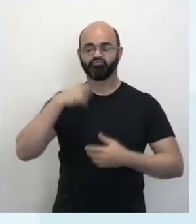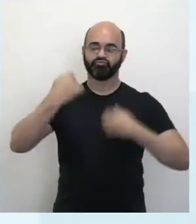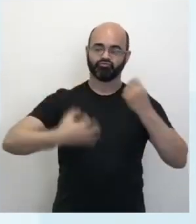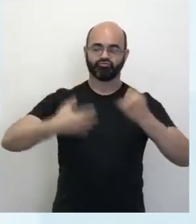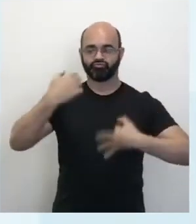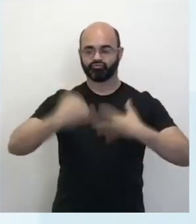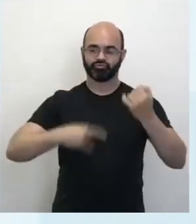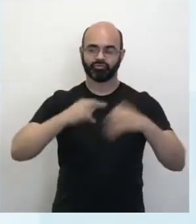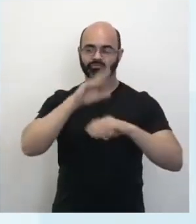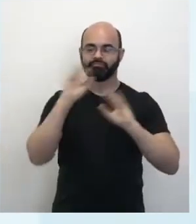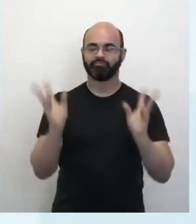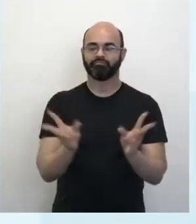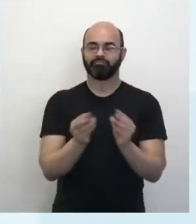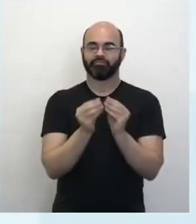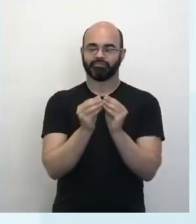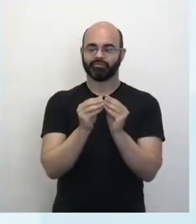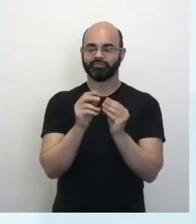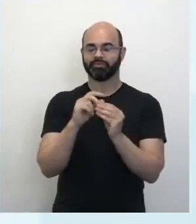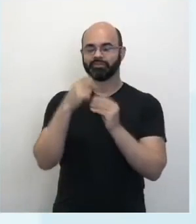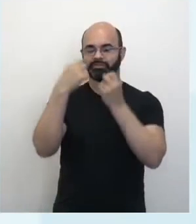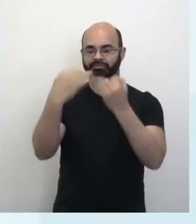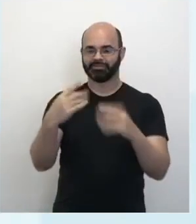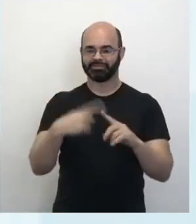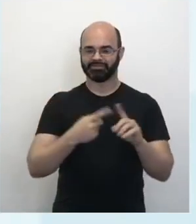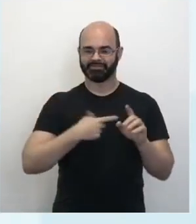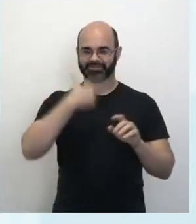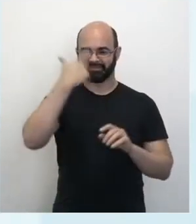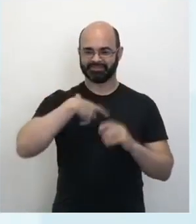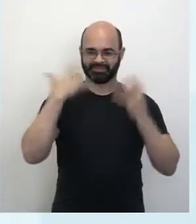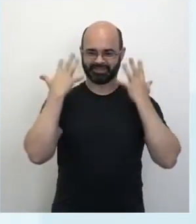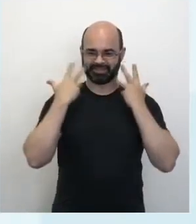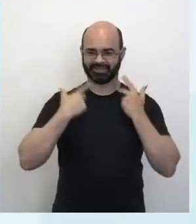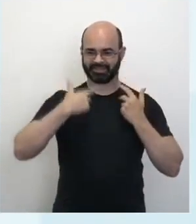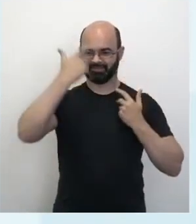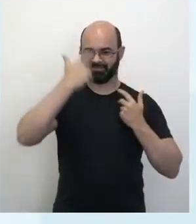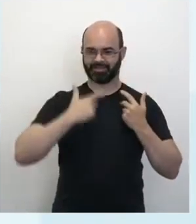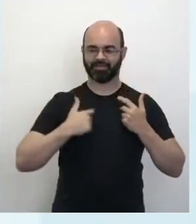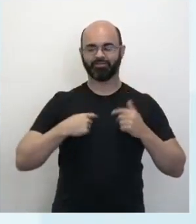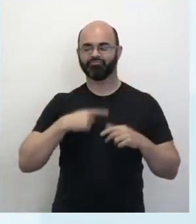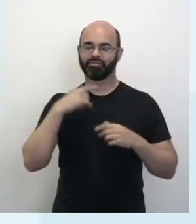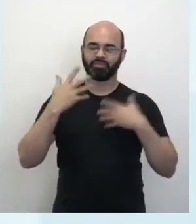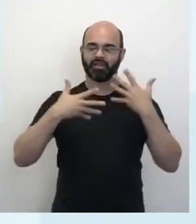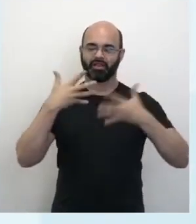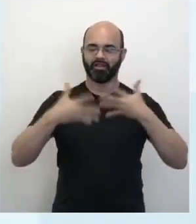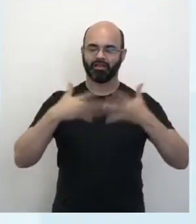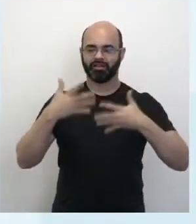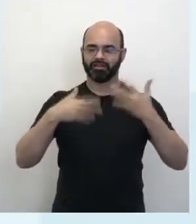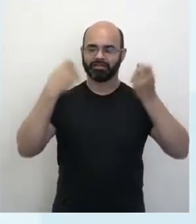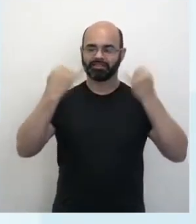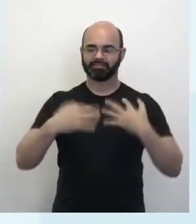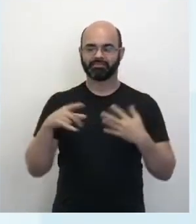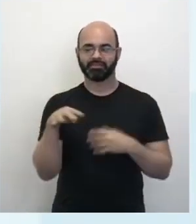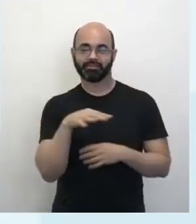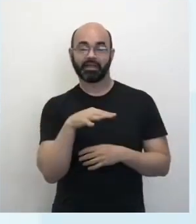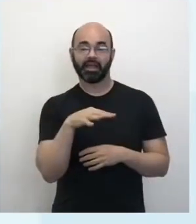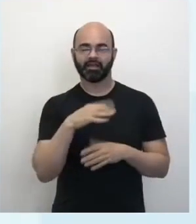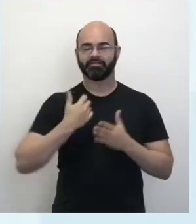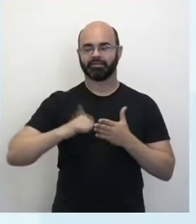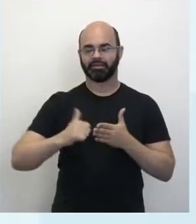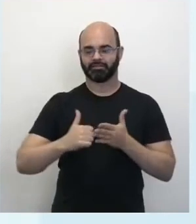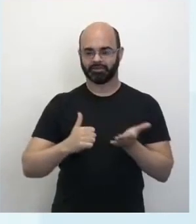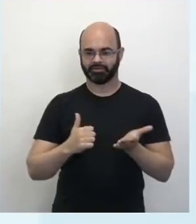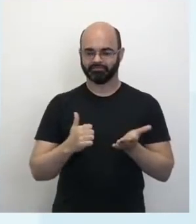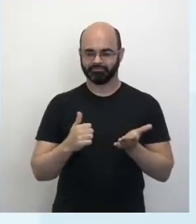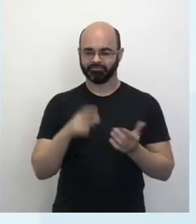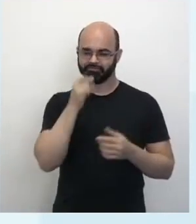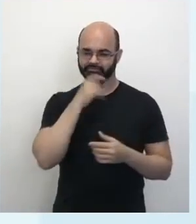Por meio da prosopopeia, que é esse animal que é personificado, nós temos ali uma análise. Então, a prosopopeia na história,